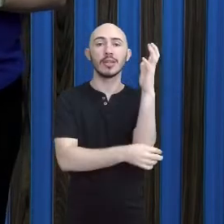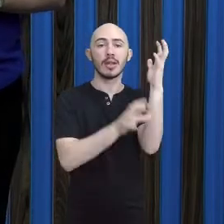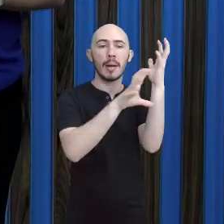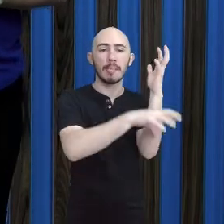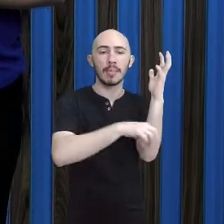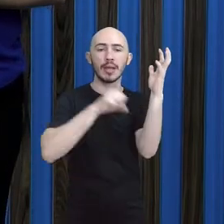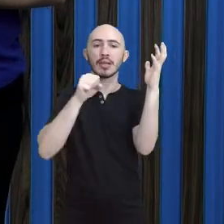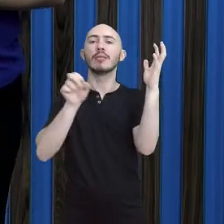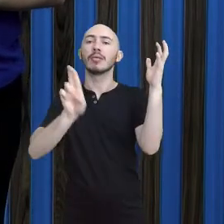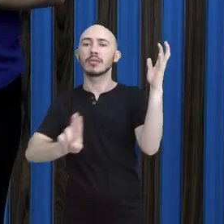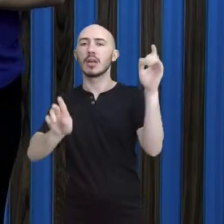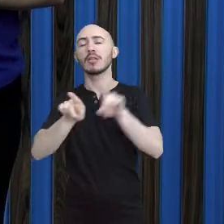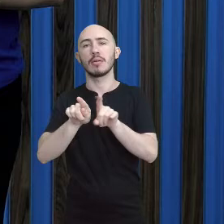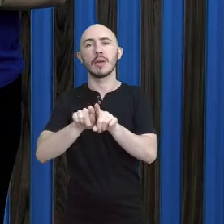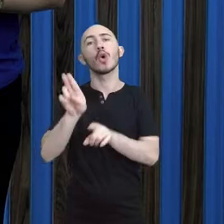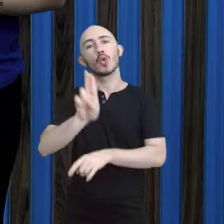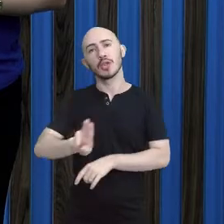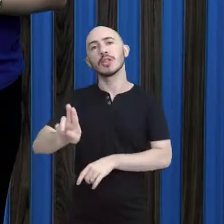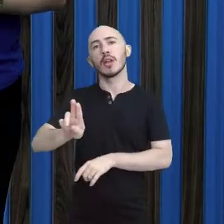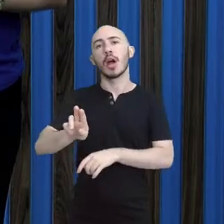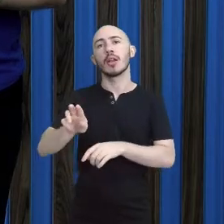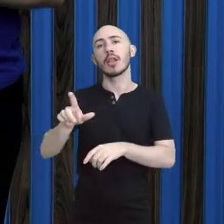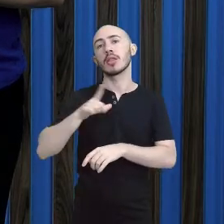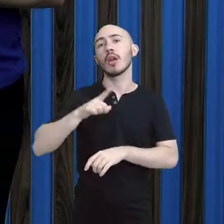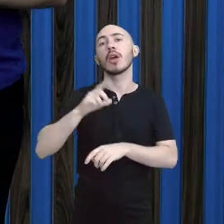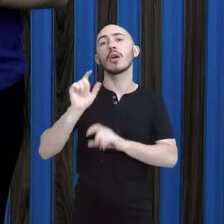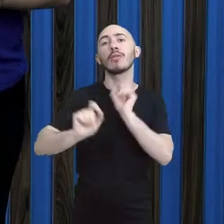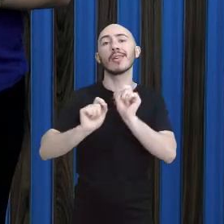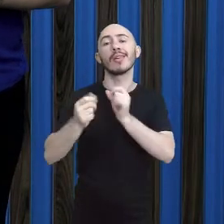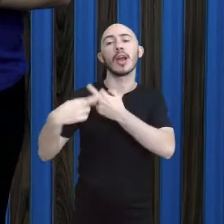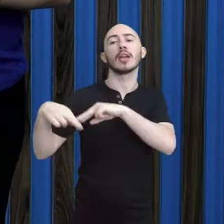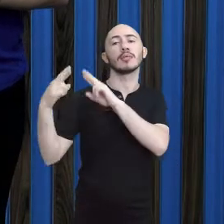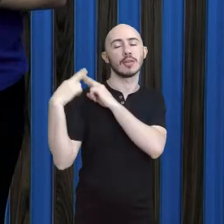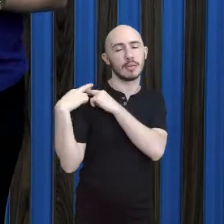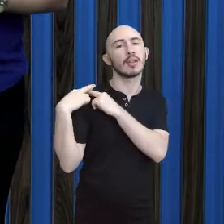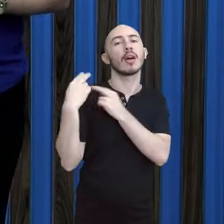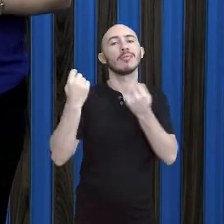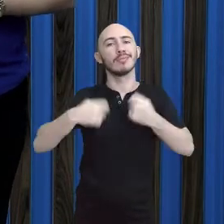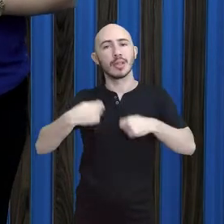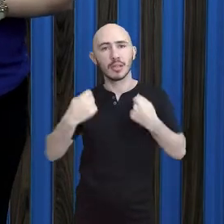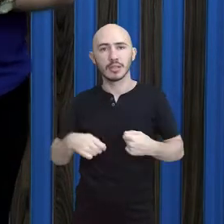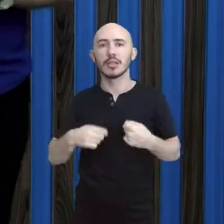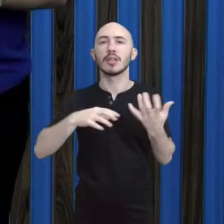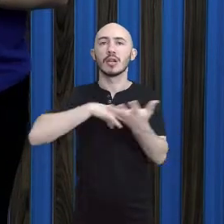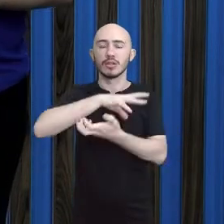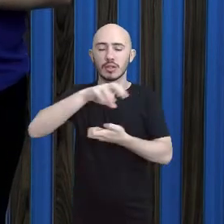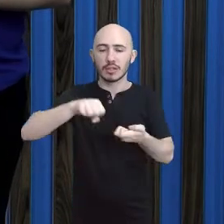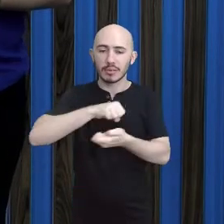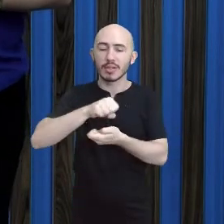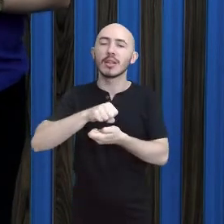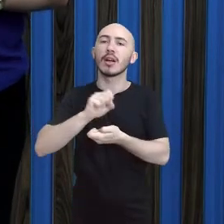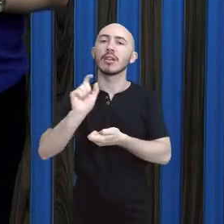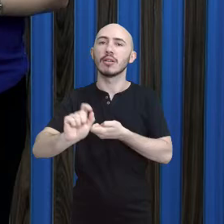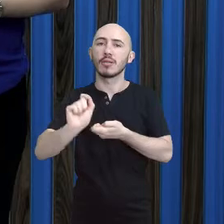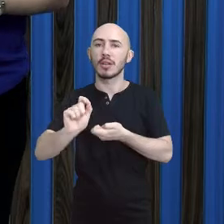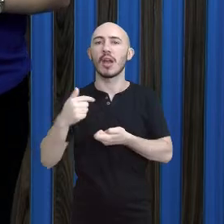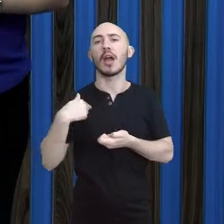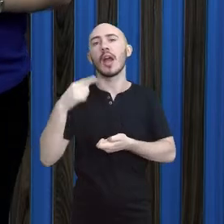maneira responsável. Isso é sustentabilidade. Sustentabilidade, no final das contas, é